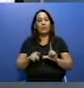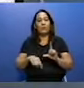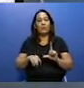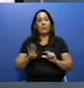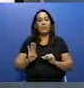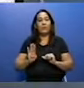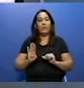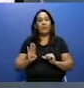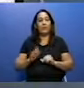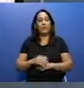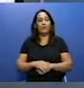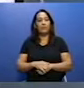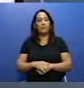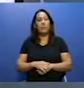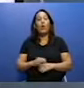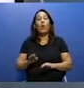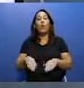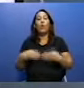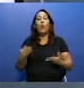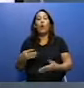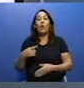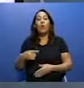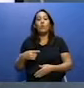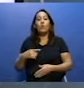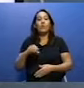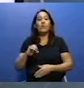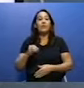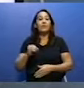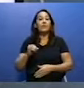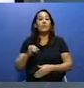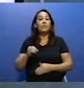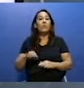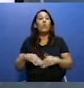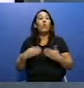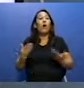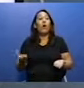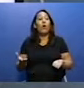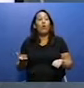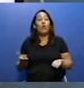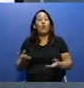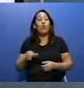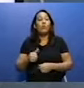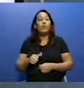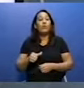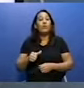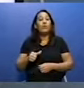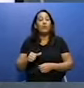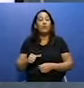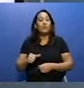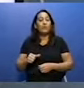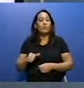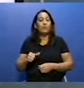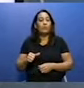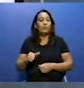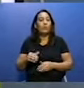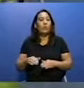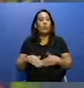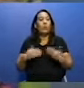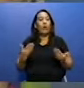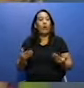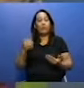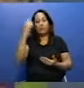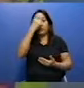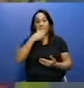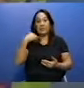Qual será o 11º emoji? 11, tá vendo? Ó, 11º emoji